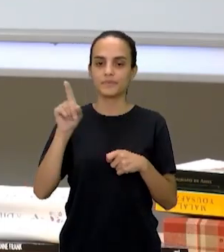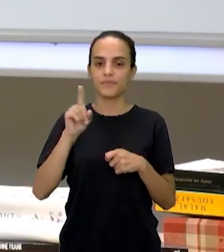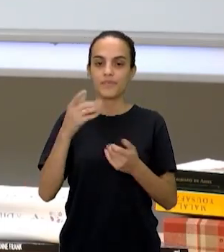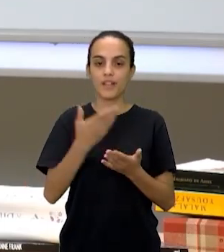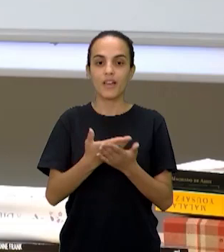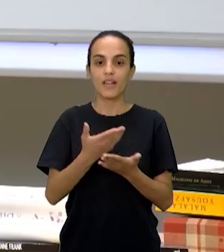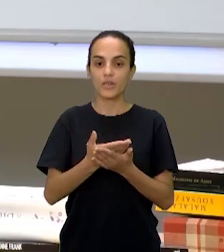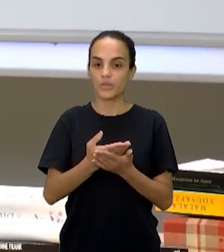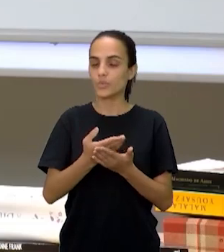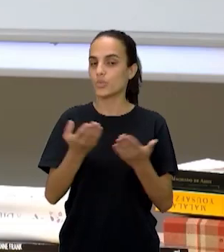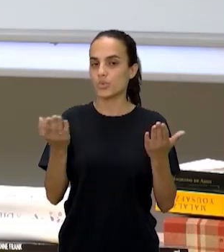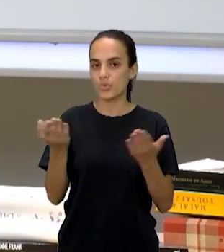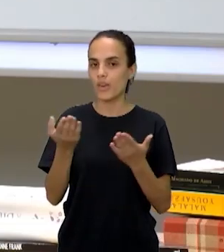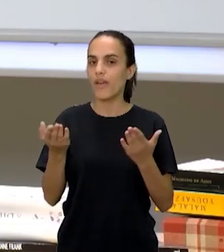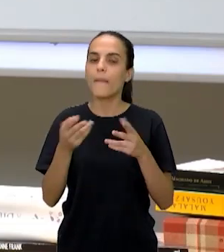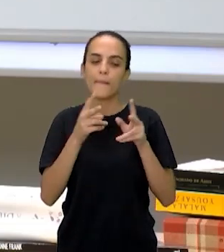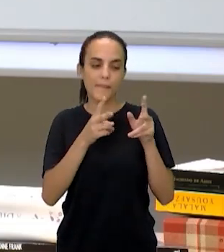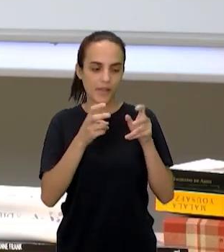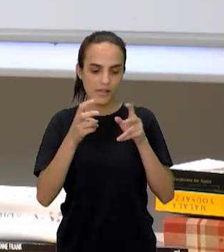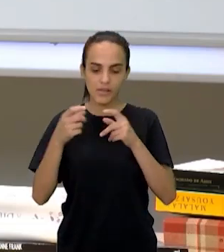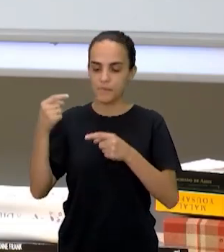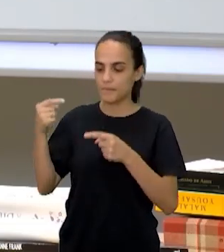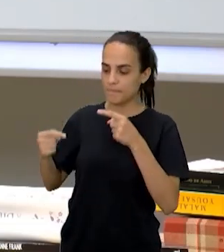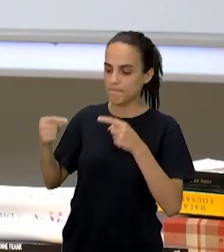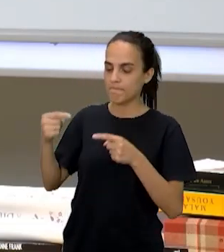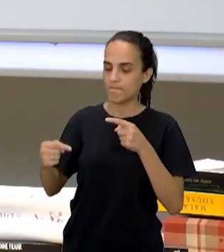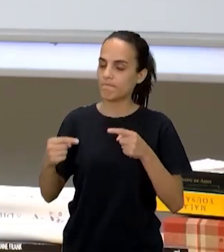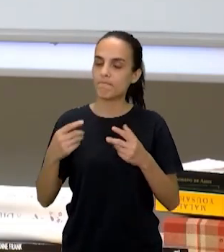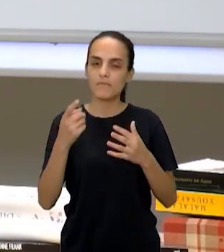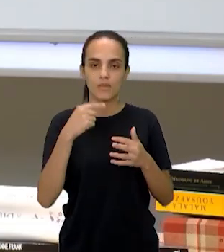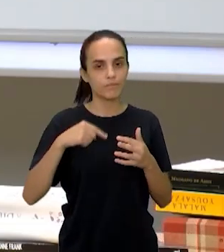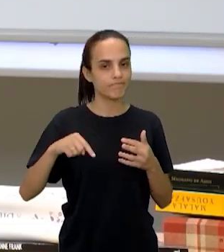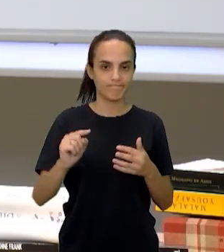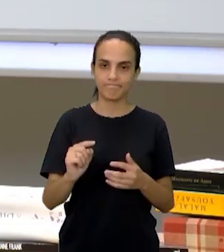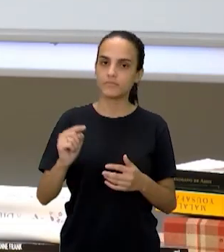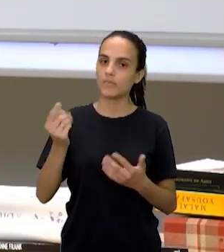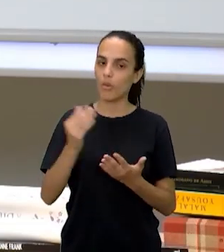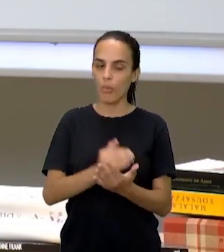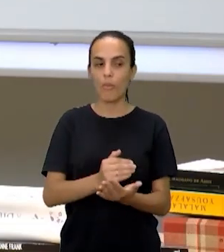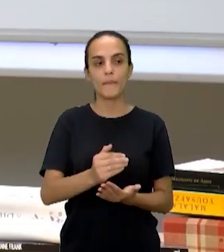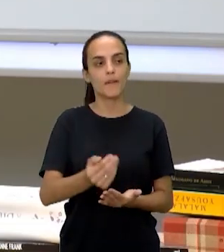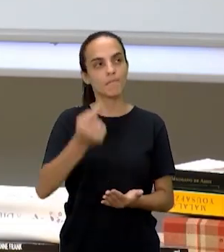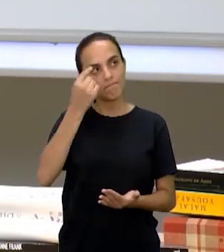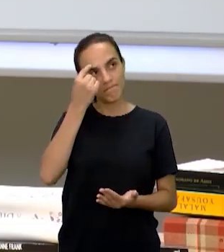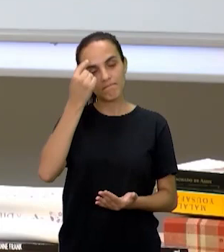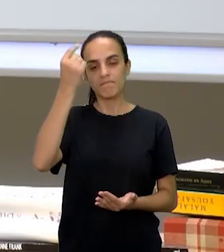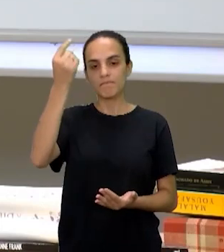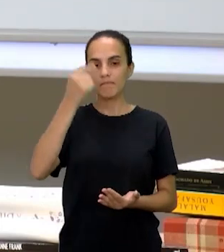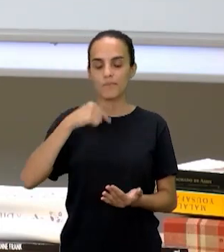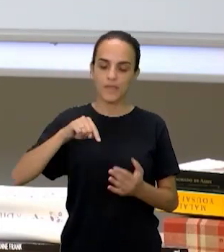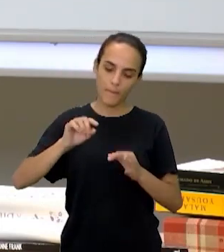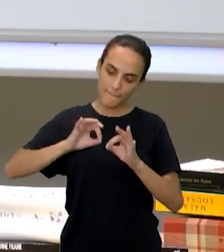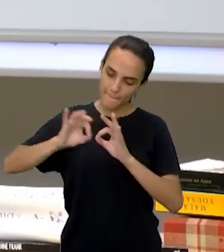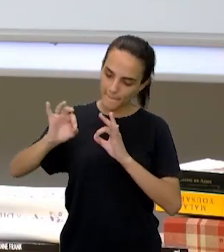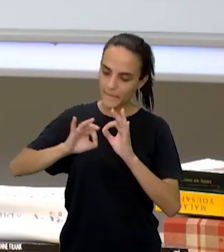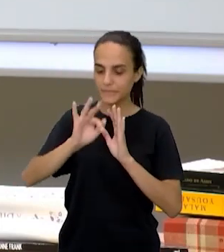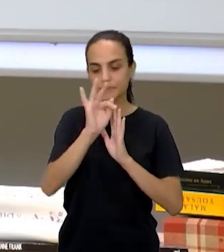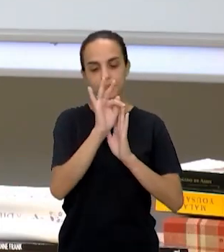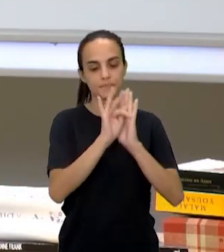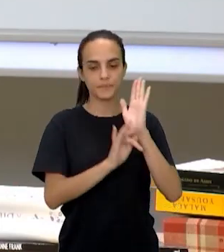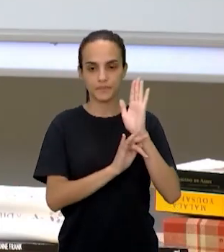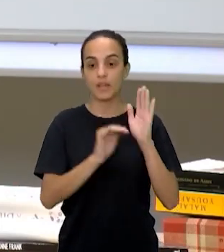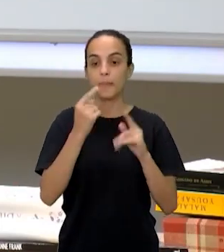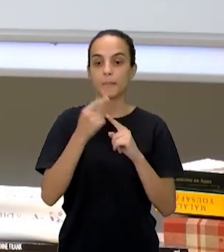ela vai muito para discussão, para percepção, para a partir dessa discussão a gente começar a pensar no nosso projeto de texto,